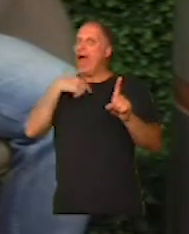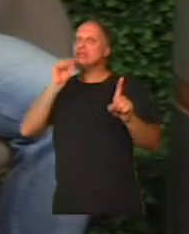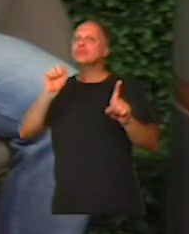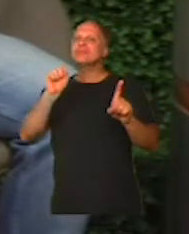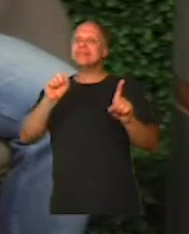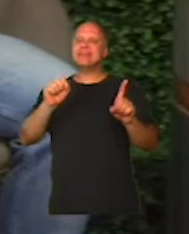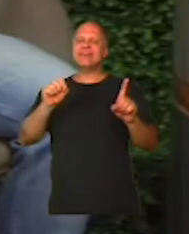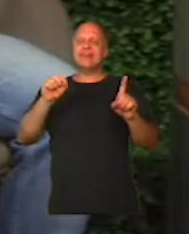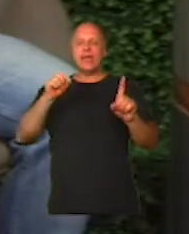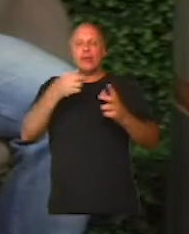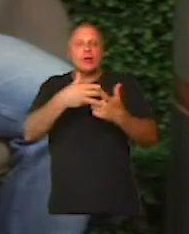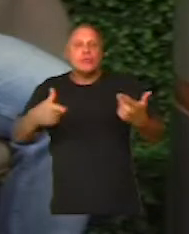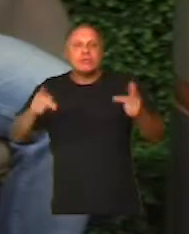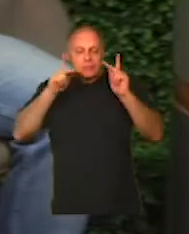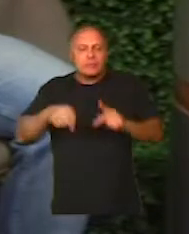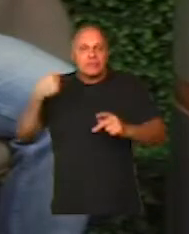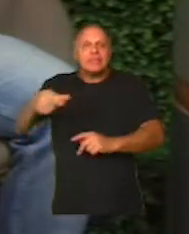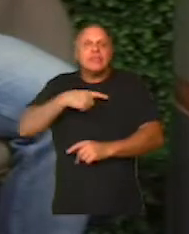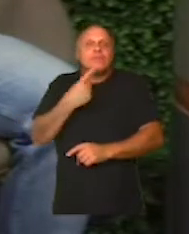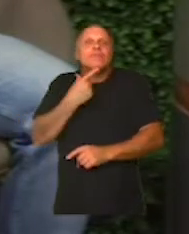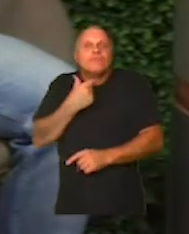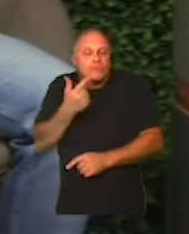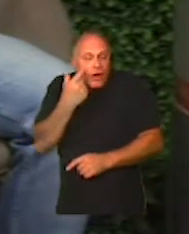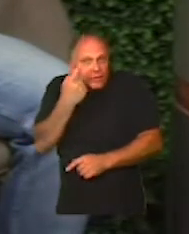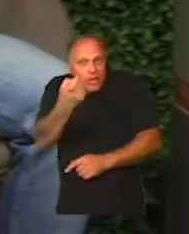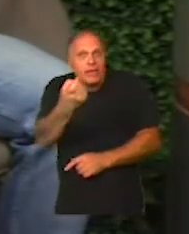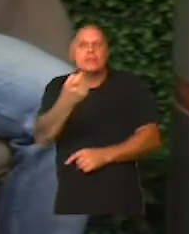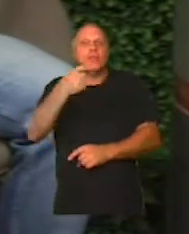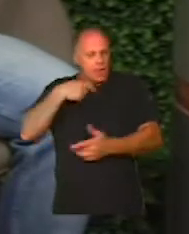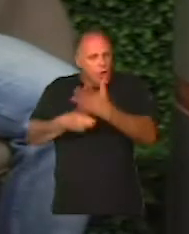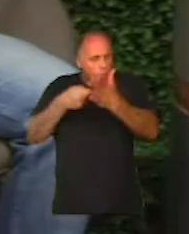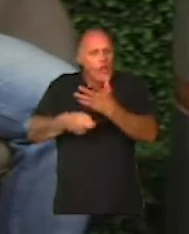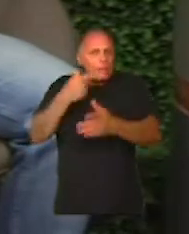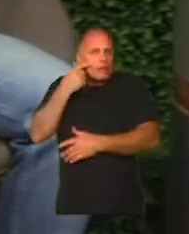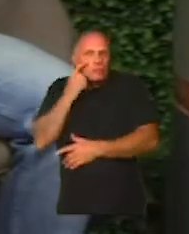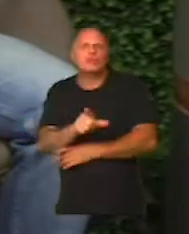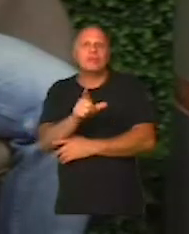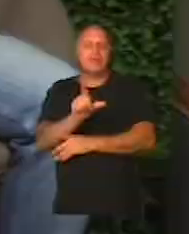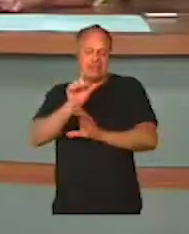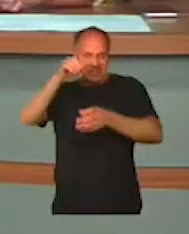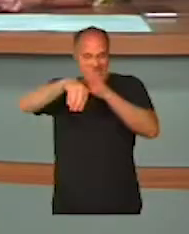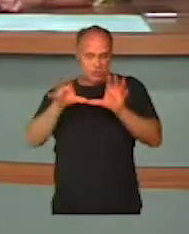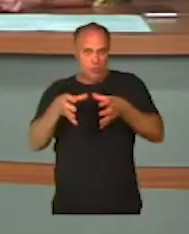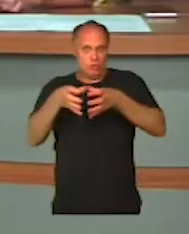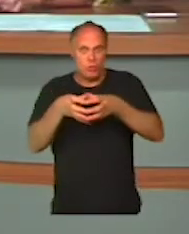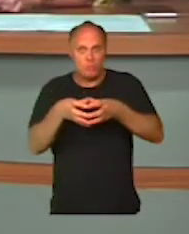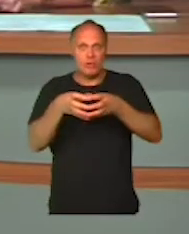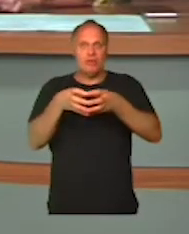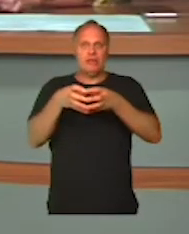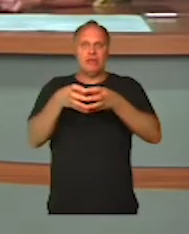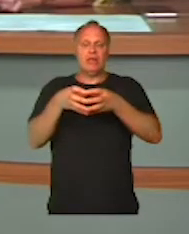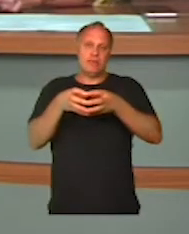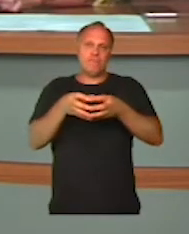que correr risco, as pessoas têm que ir embora, têm que correr, têm que... E dentro dos grupos, a gente não é só... Tu é tudo,